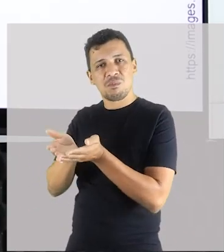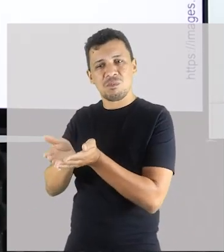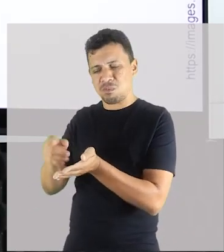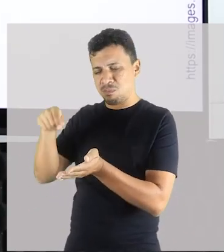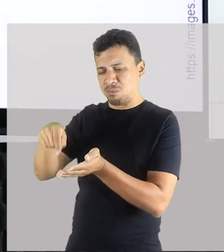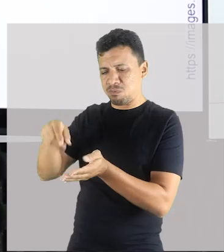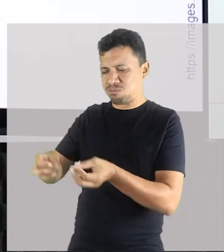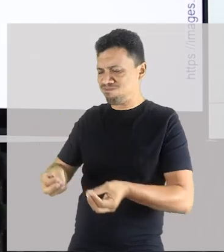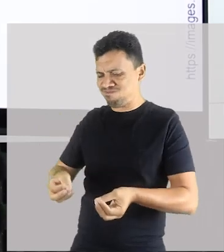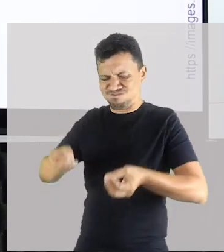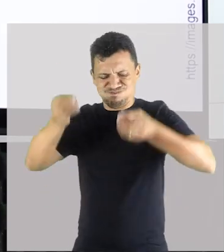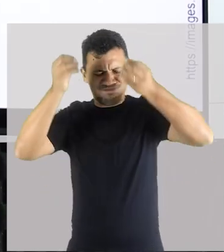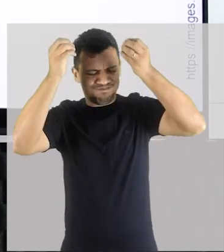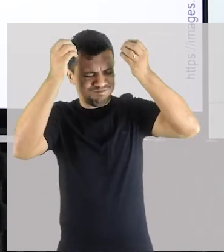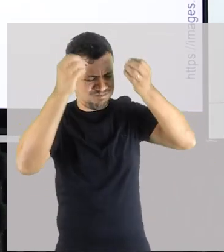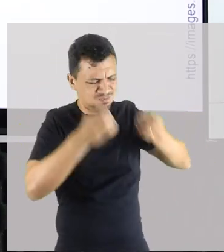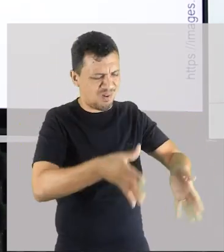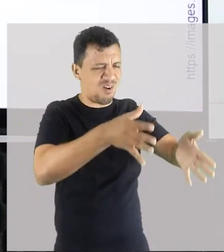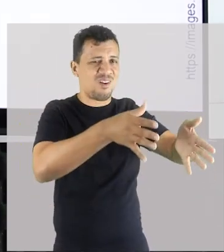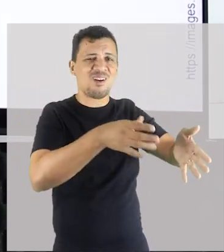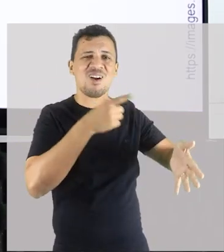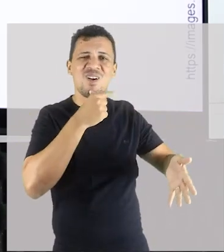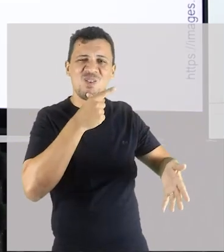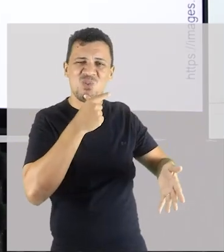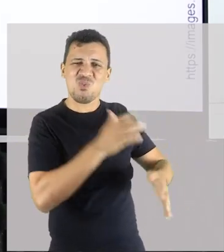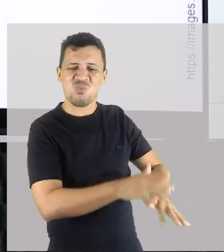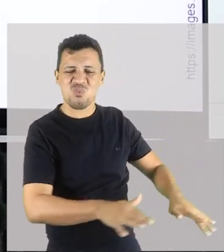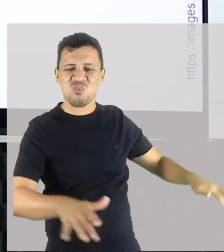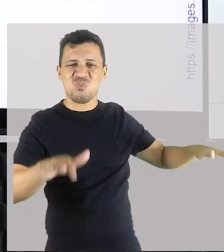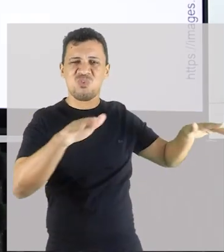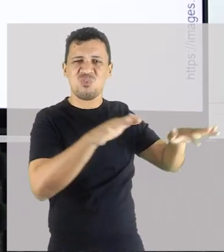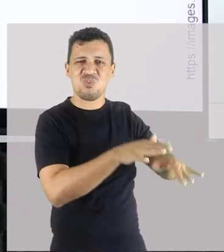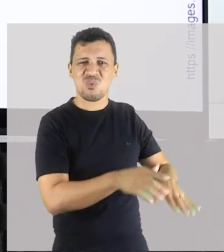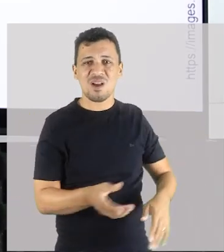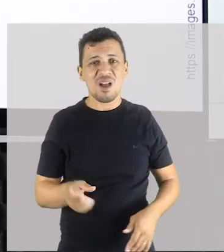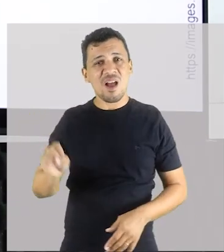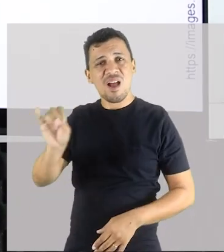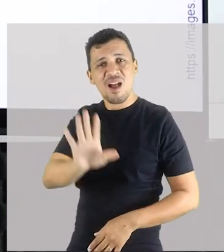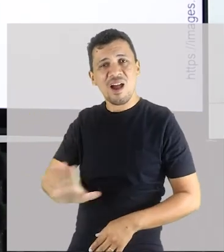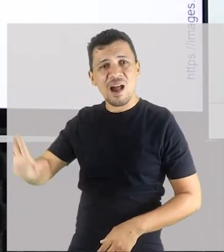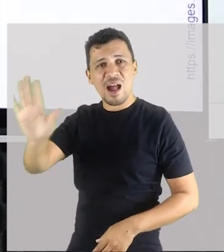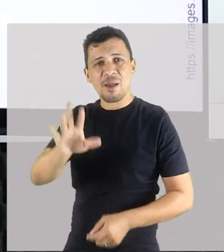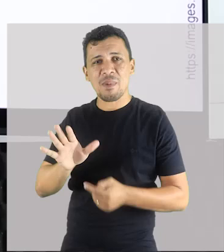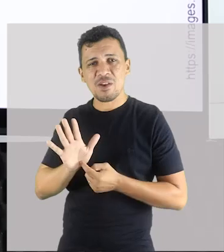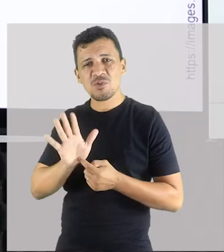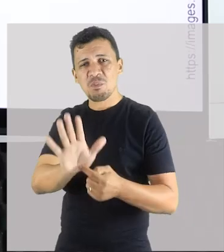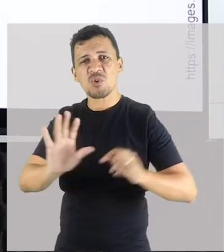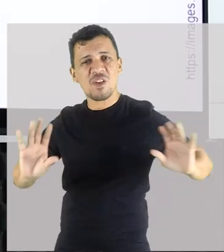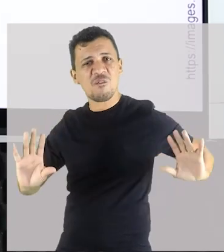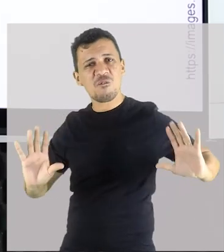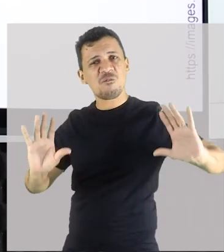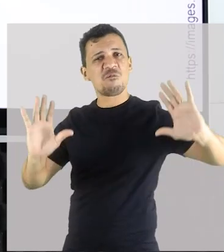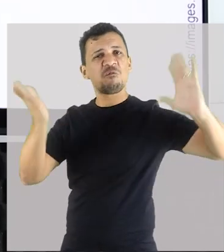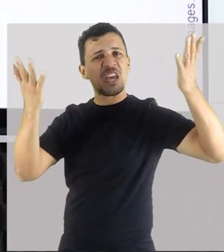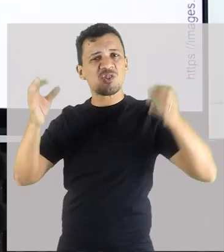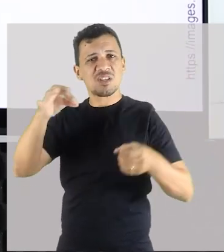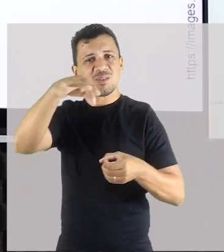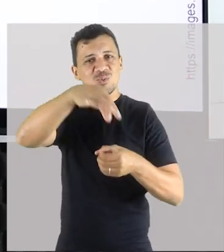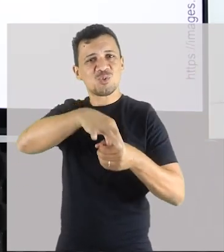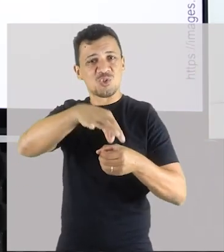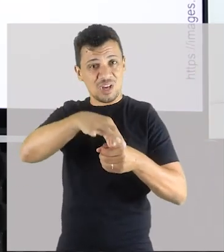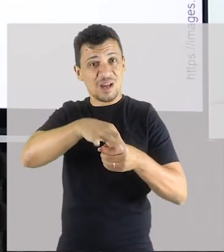mar, ao lado de uma imagem, né, que mostra exatamente essa festa do chá em Boston. Então foi